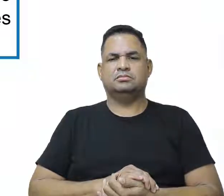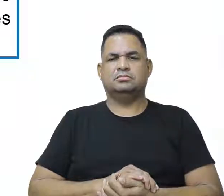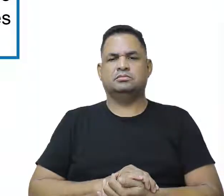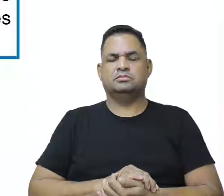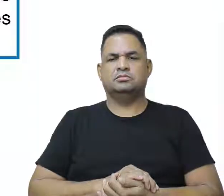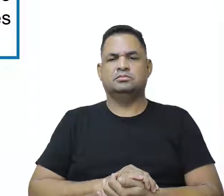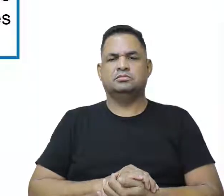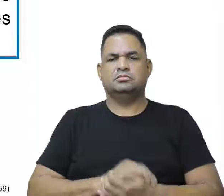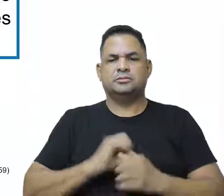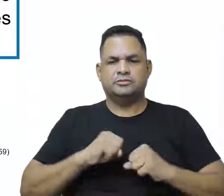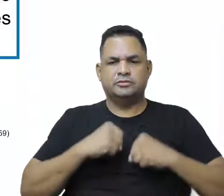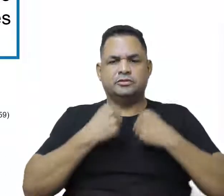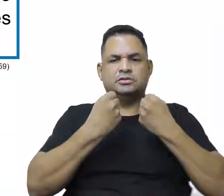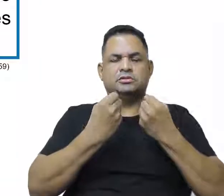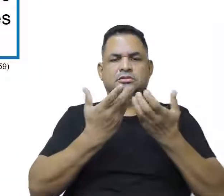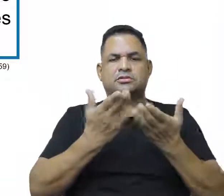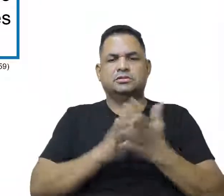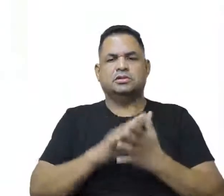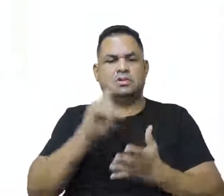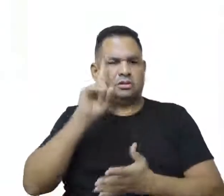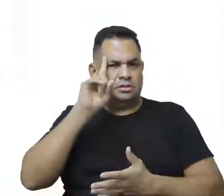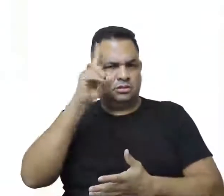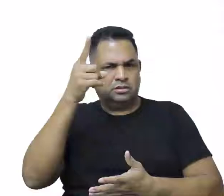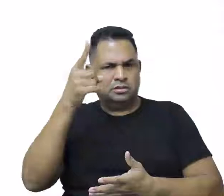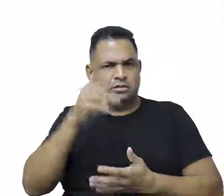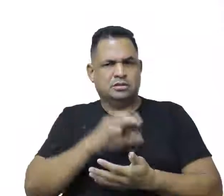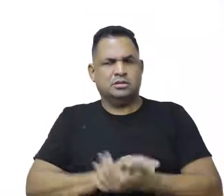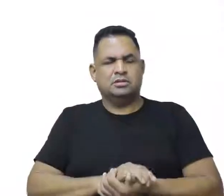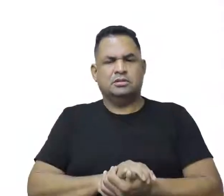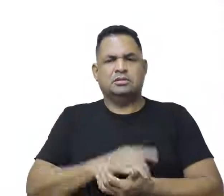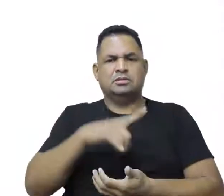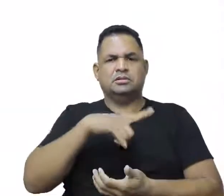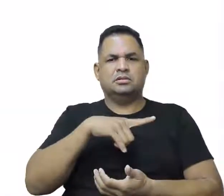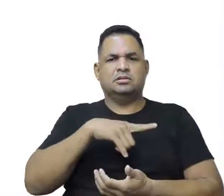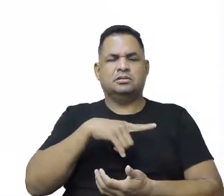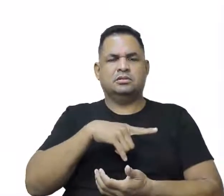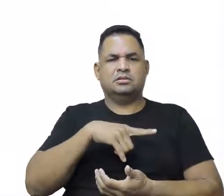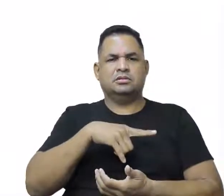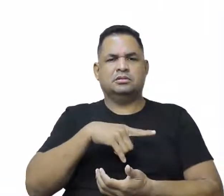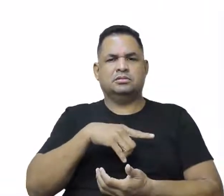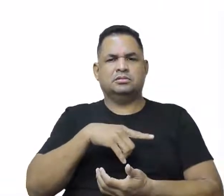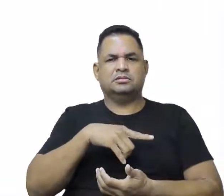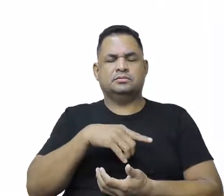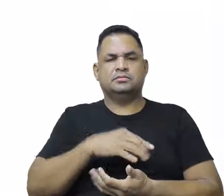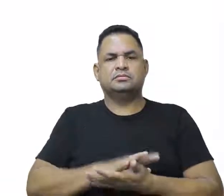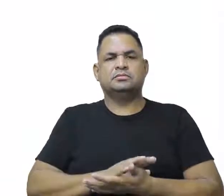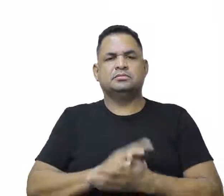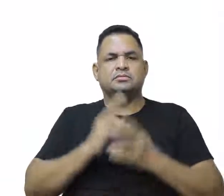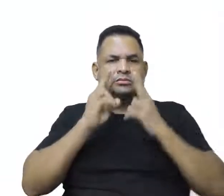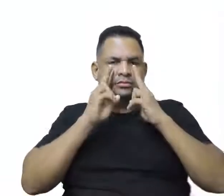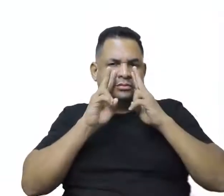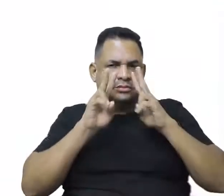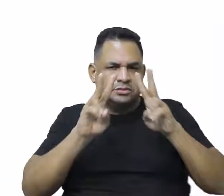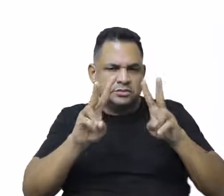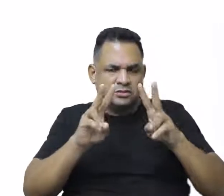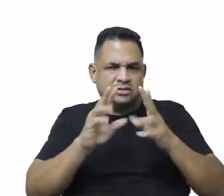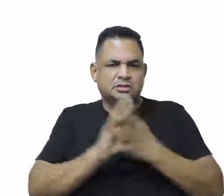reforçando, né, a ideia de que existe aí uma dominação, uma visão